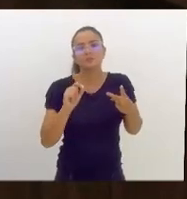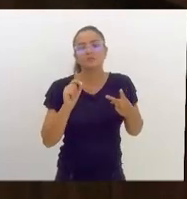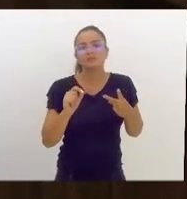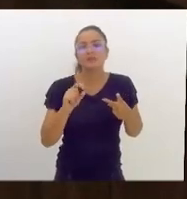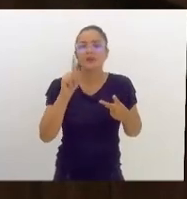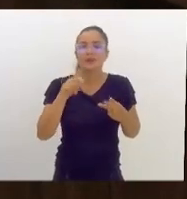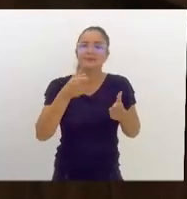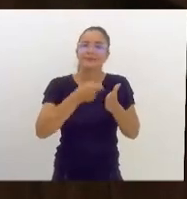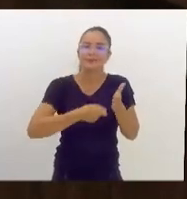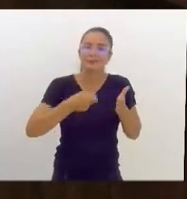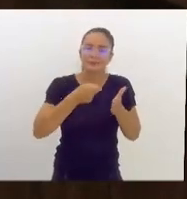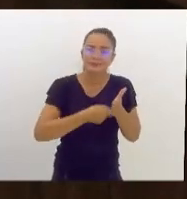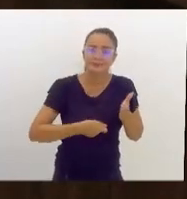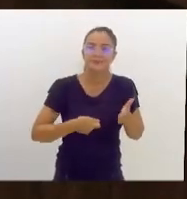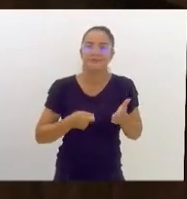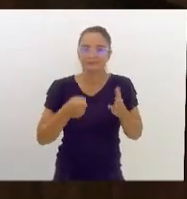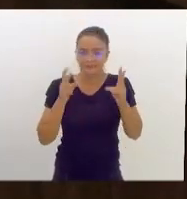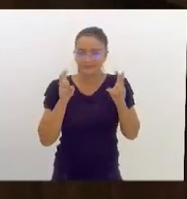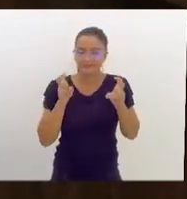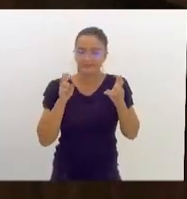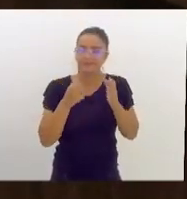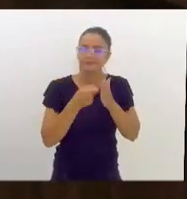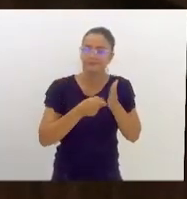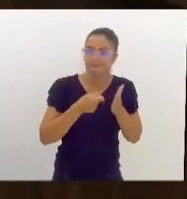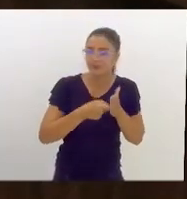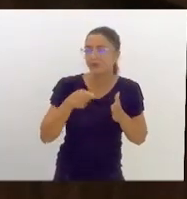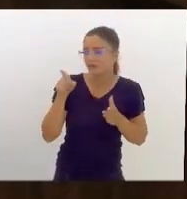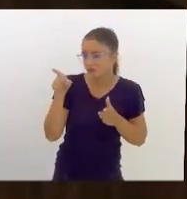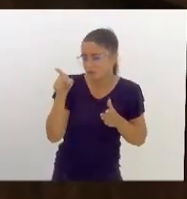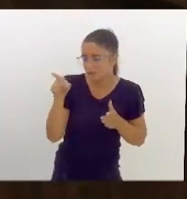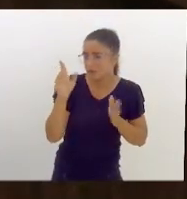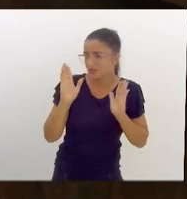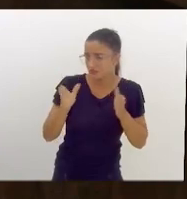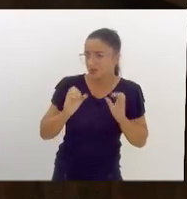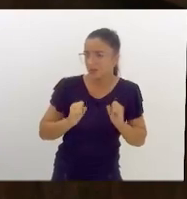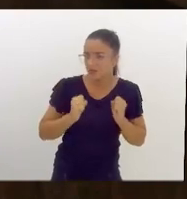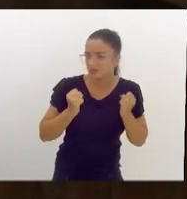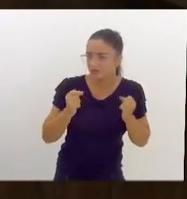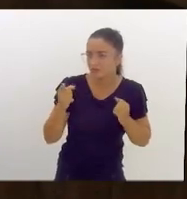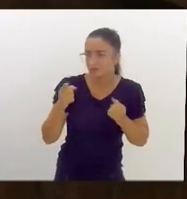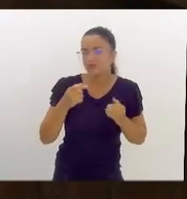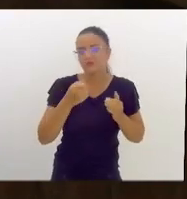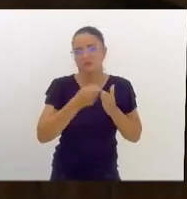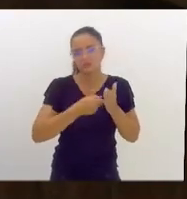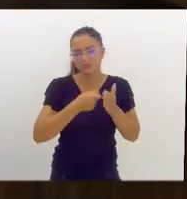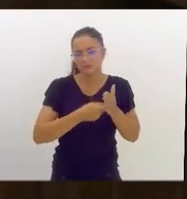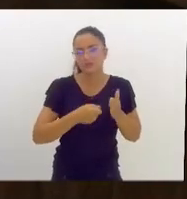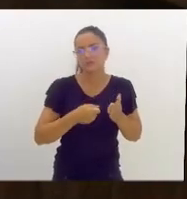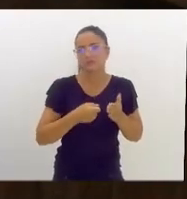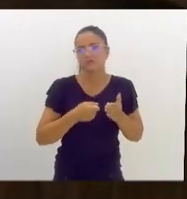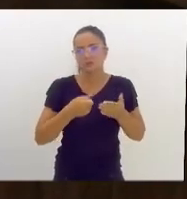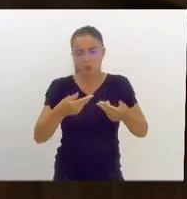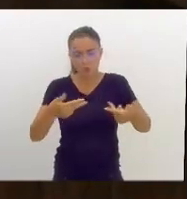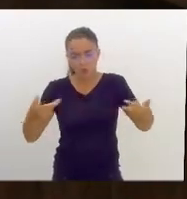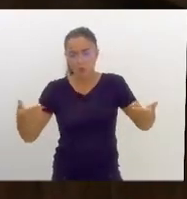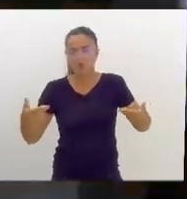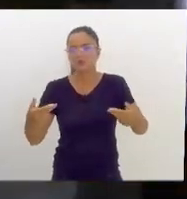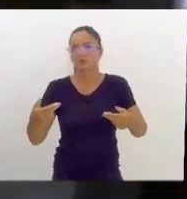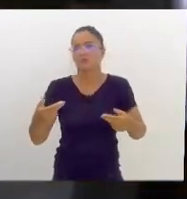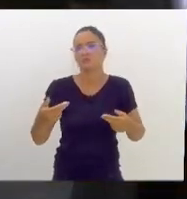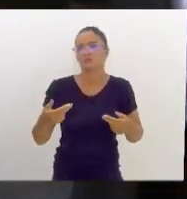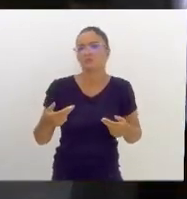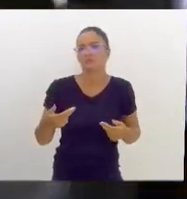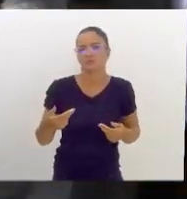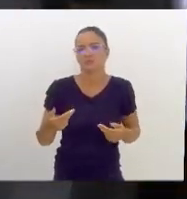tributária, e o senhor já foi defensor aqui dos produtos cárneos, sem nenhuma